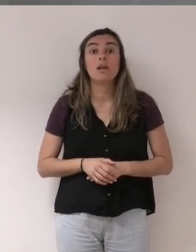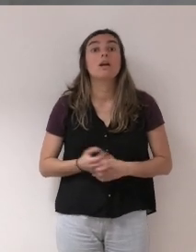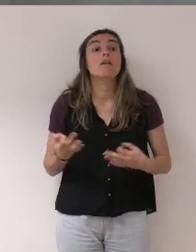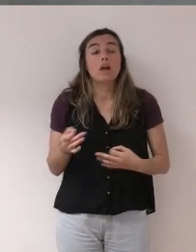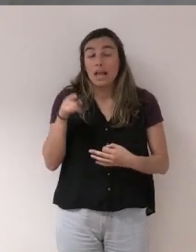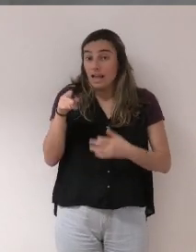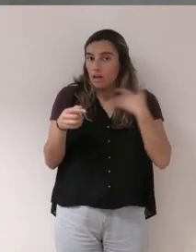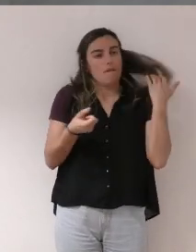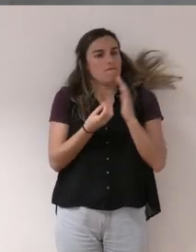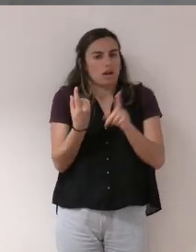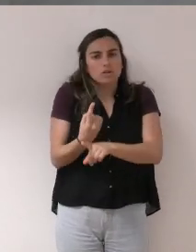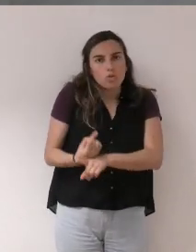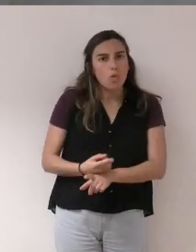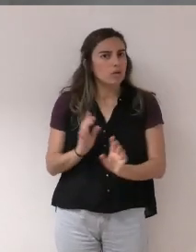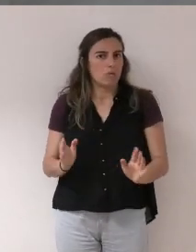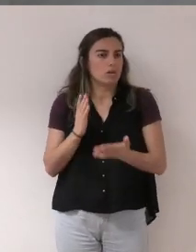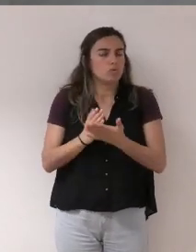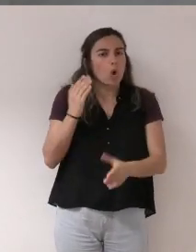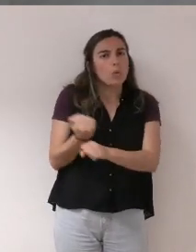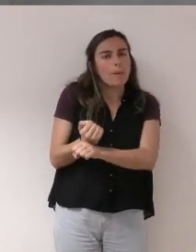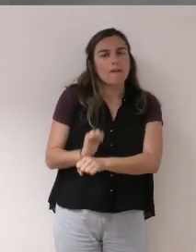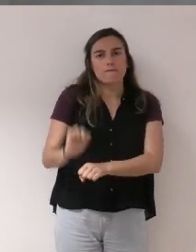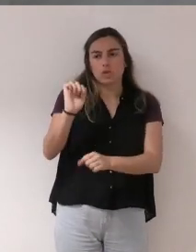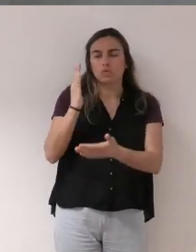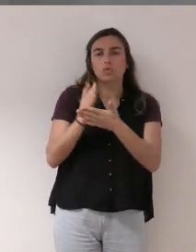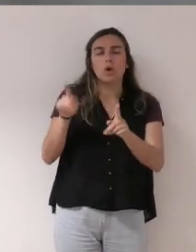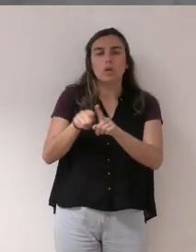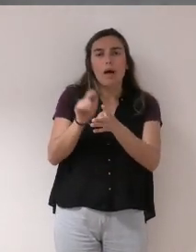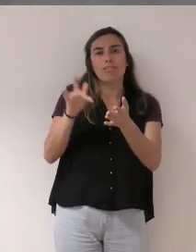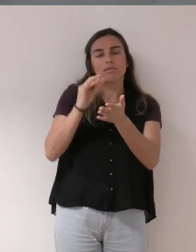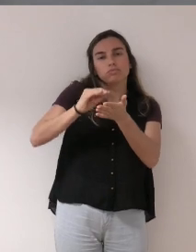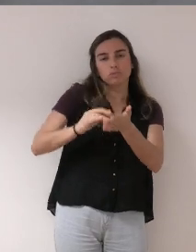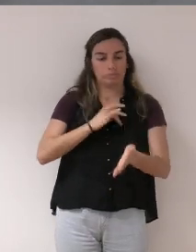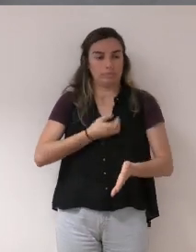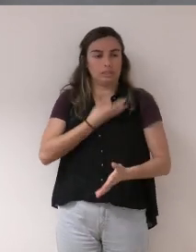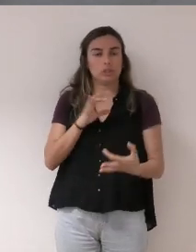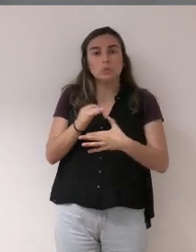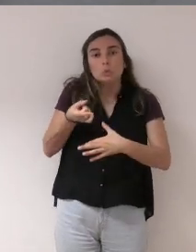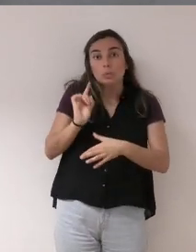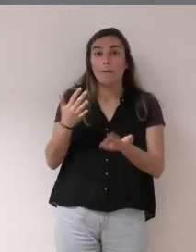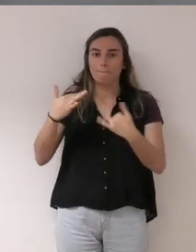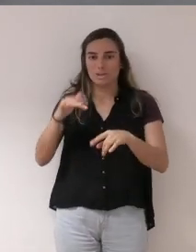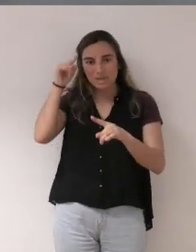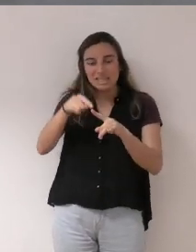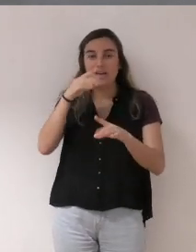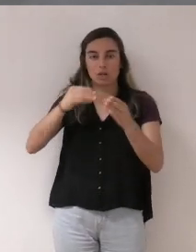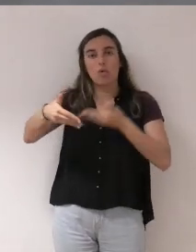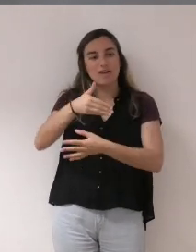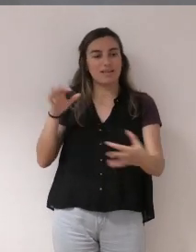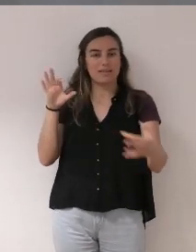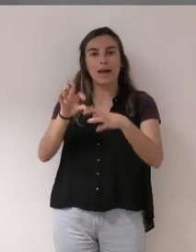E é várias coisas, não é só um romancista, embora estejamos aqui, creio que sobretudo para falar dos romances dele,